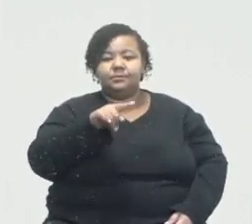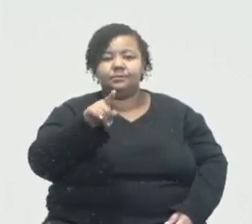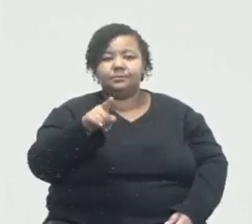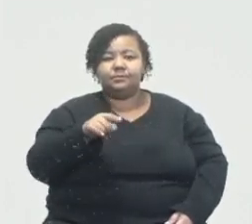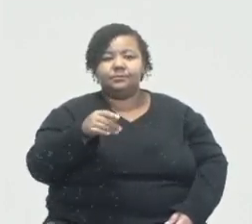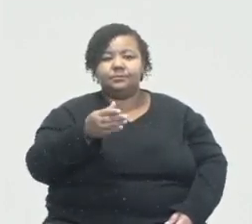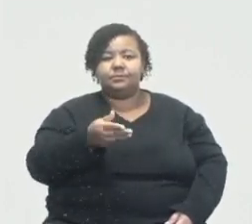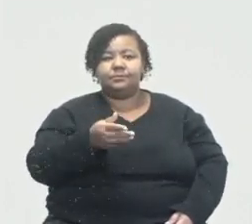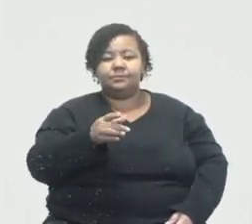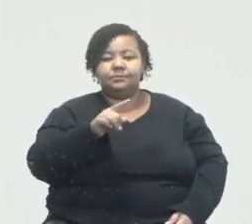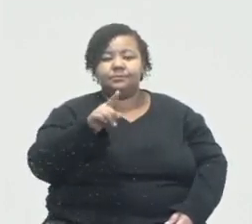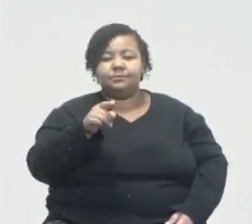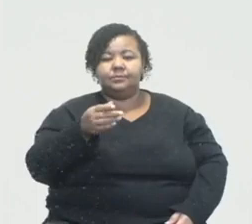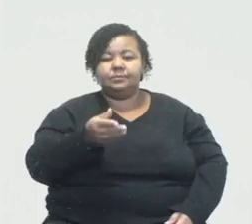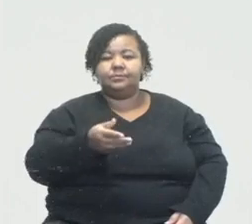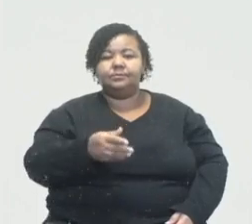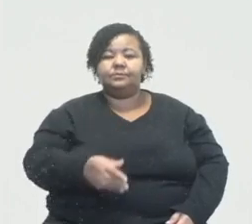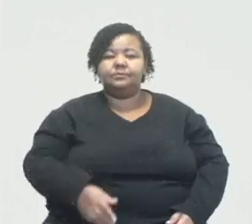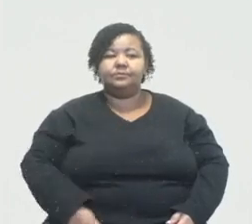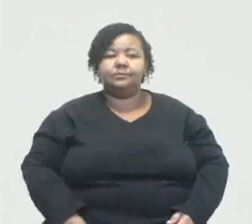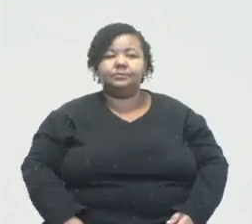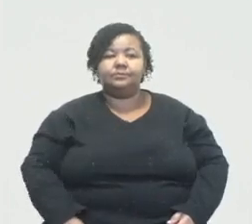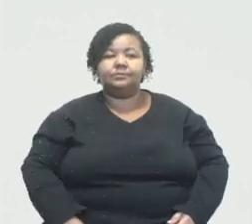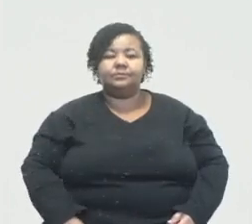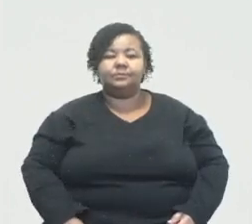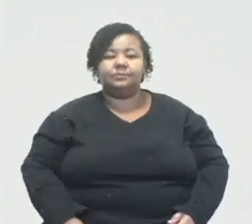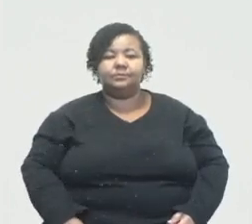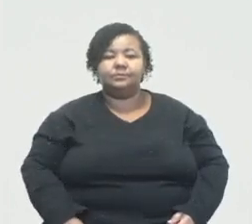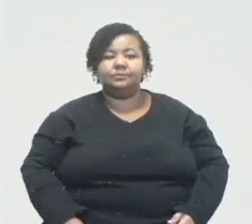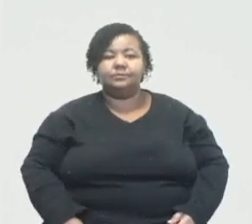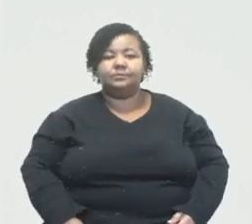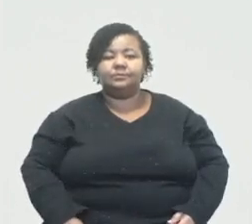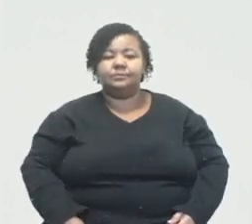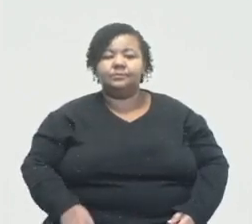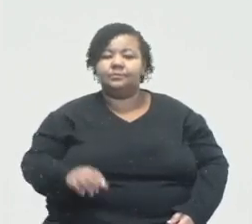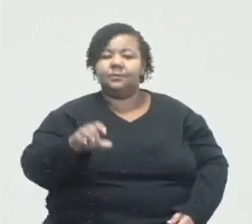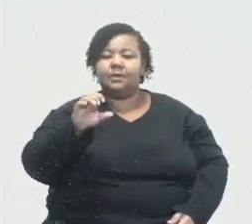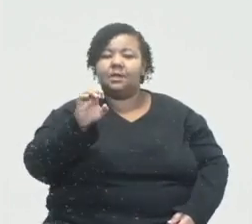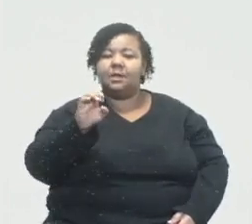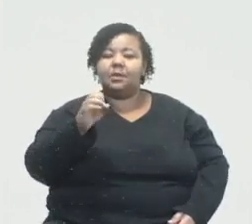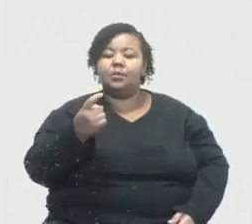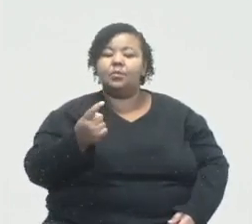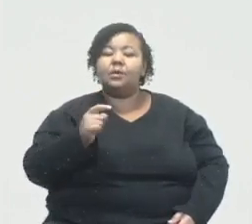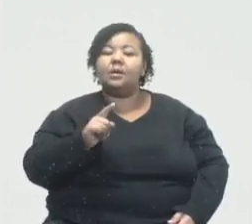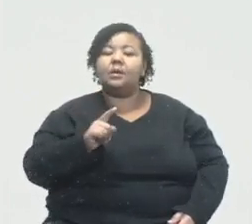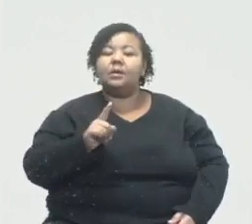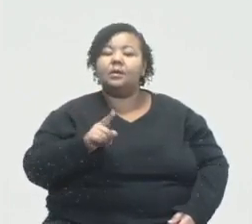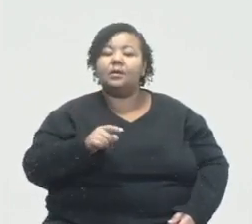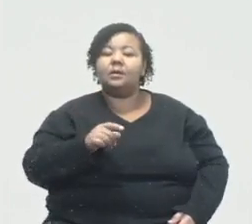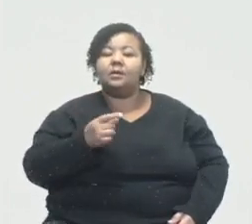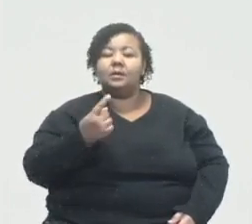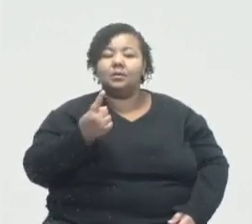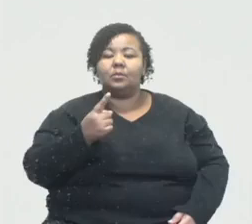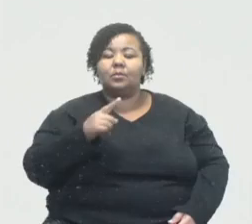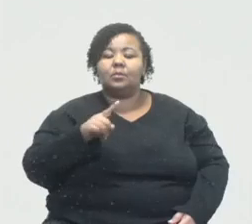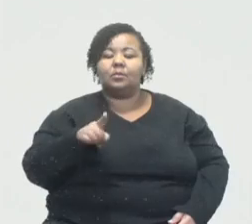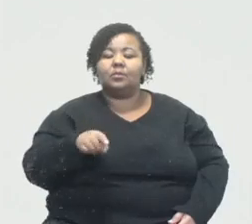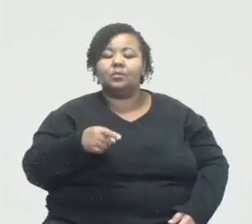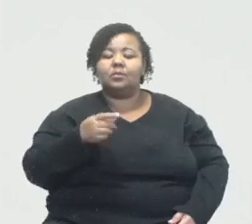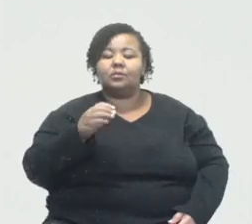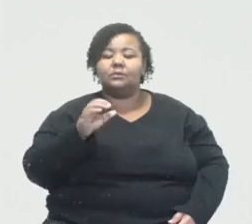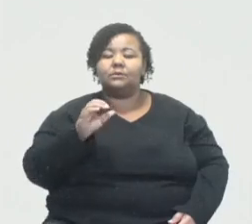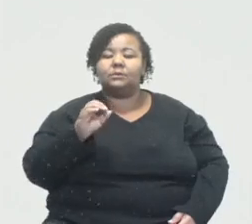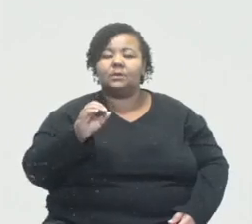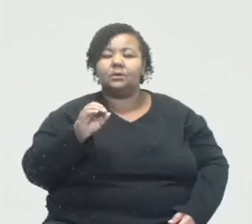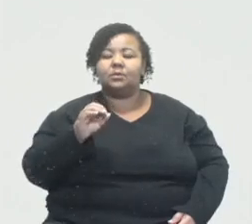z é igual. Quem que é o meu E1? 0, 1, 0,